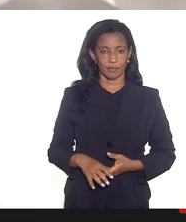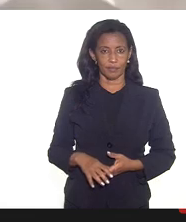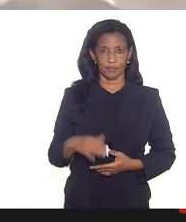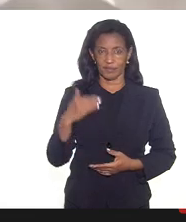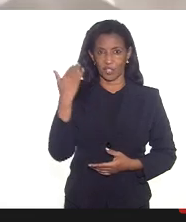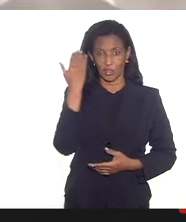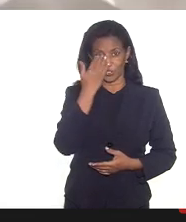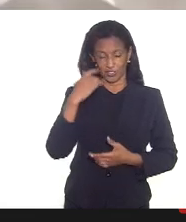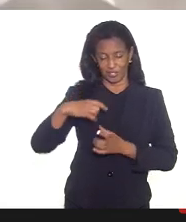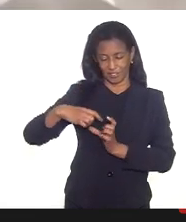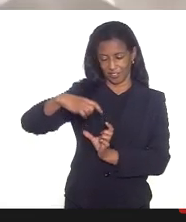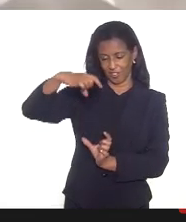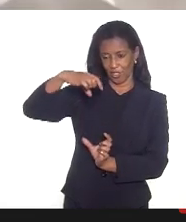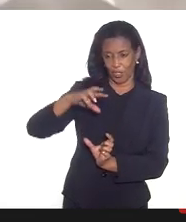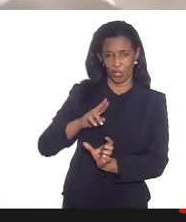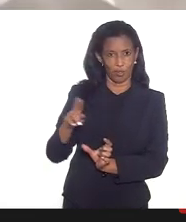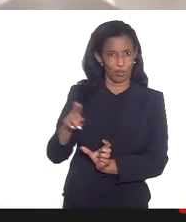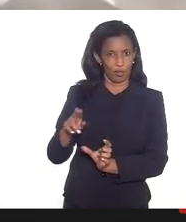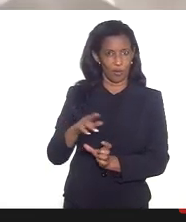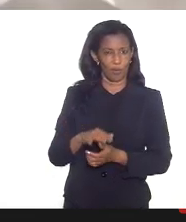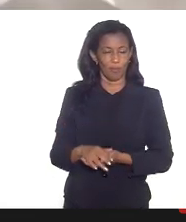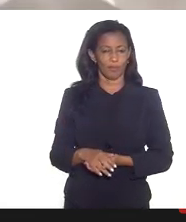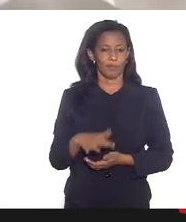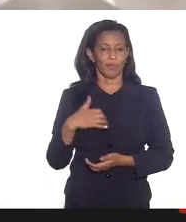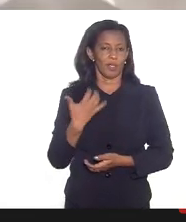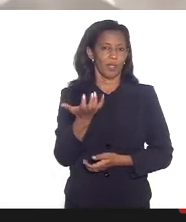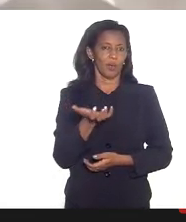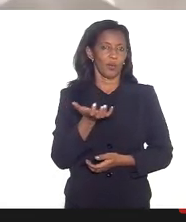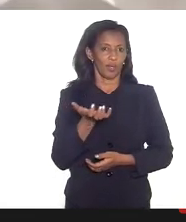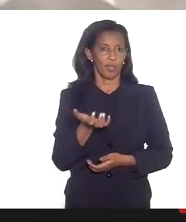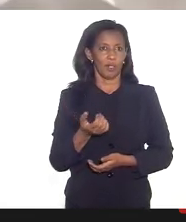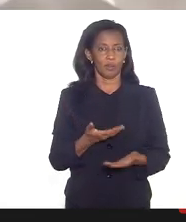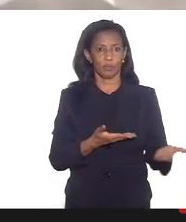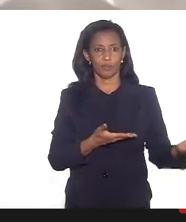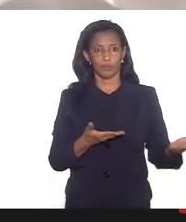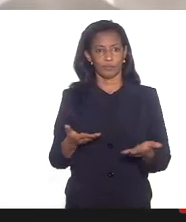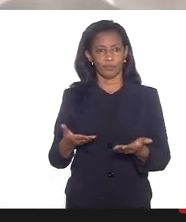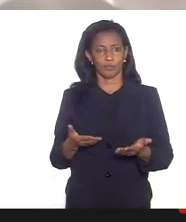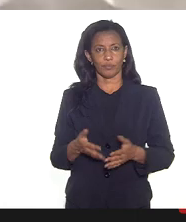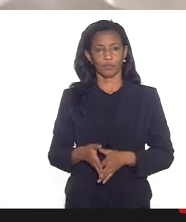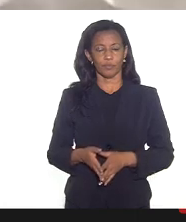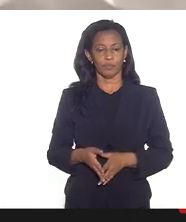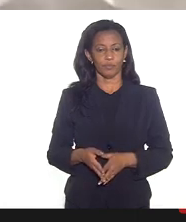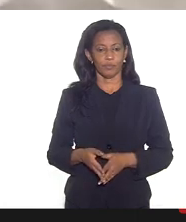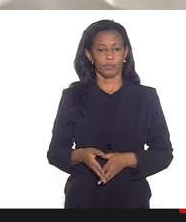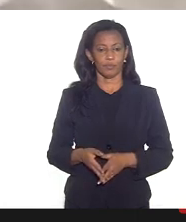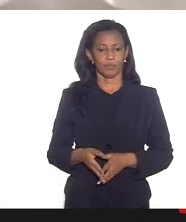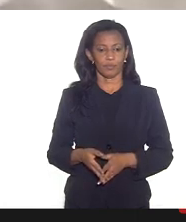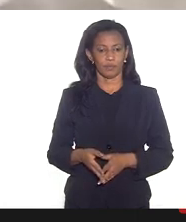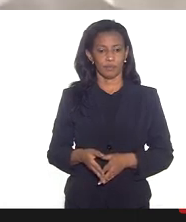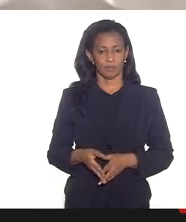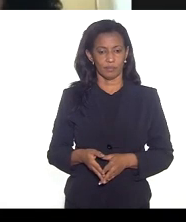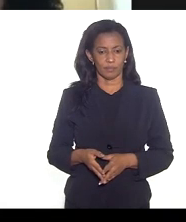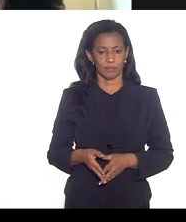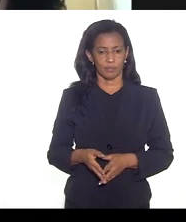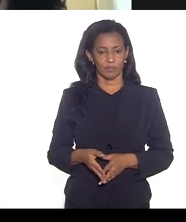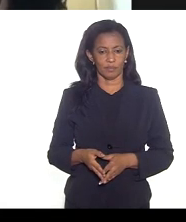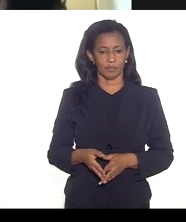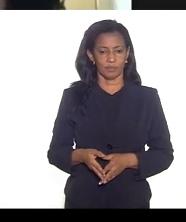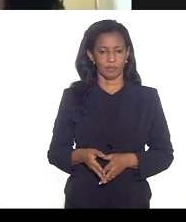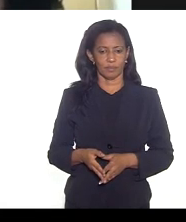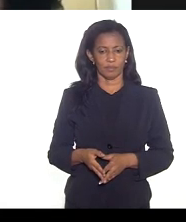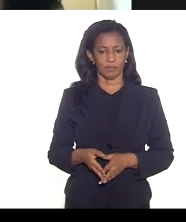vi É né mas eu quero então colocar aqui e vou passar então a